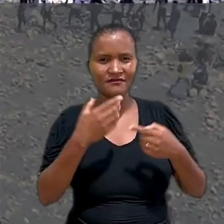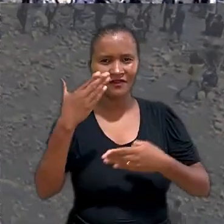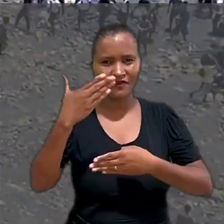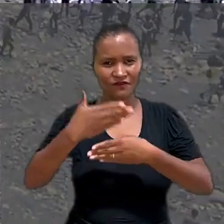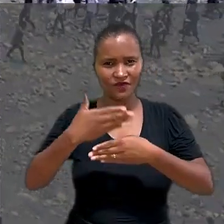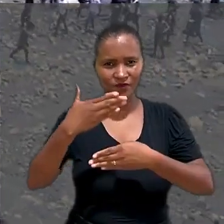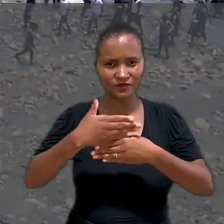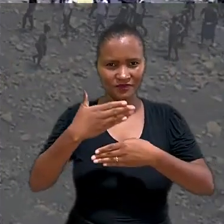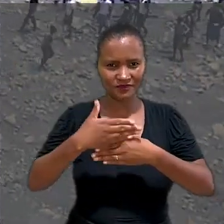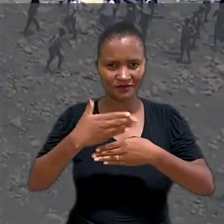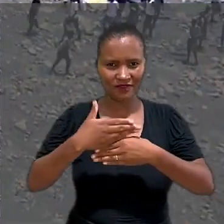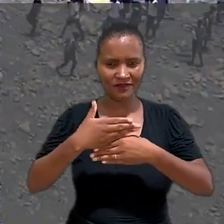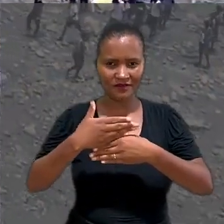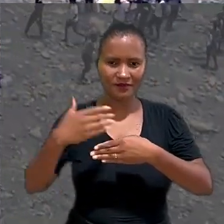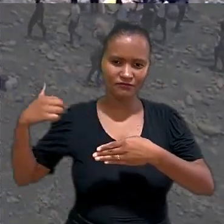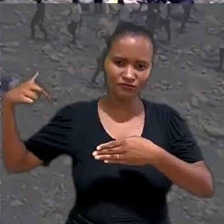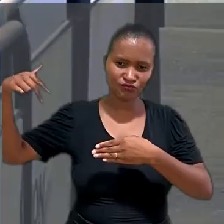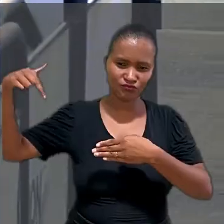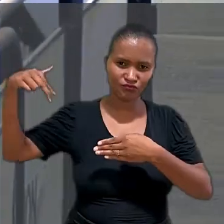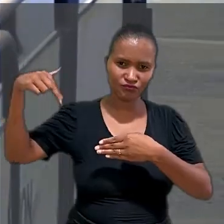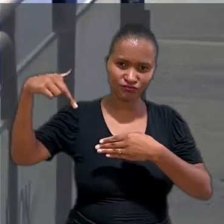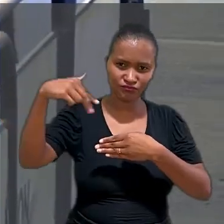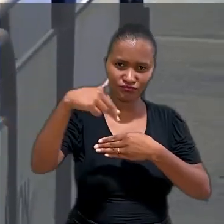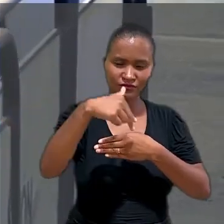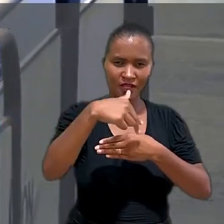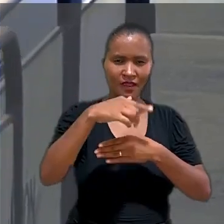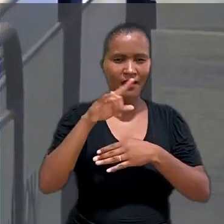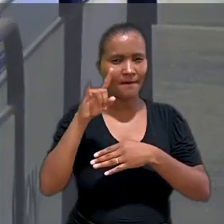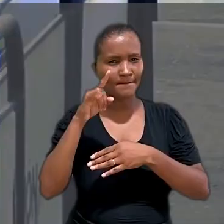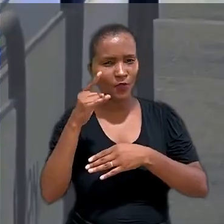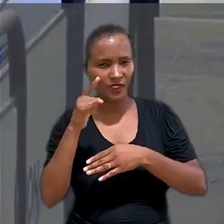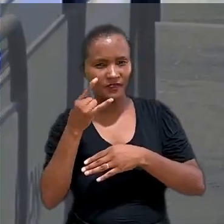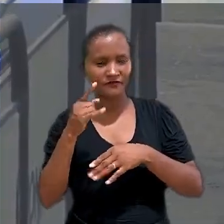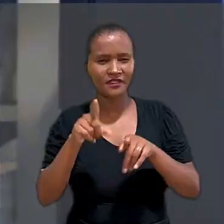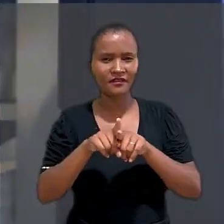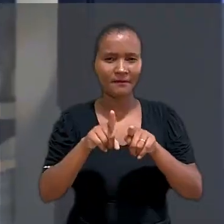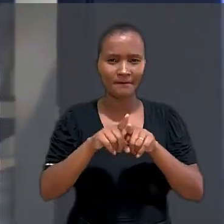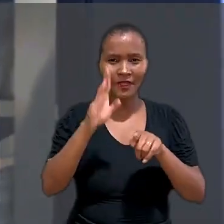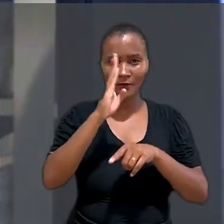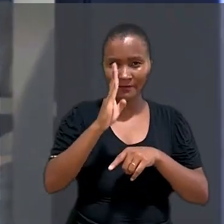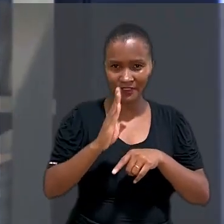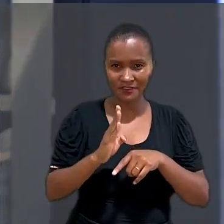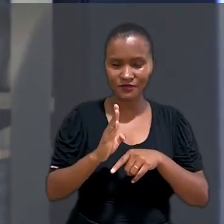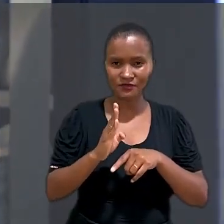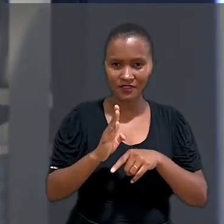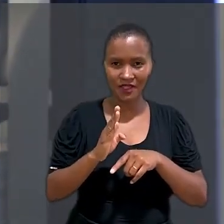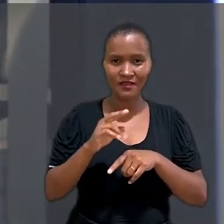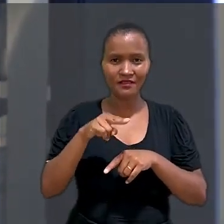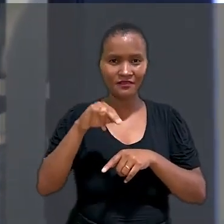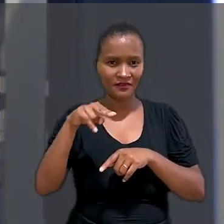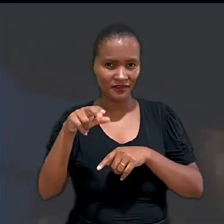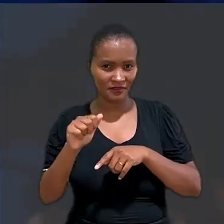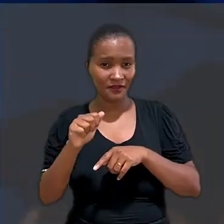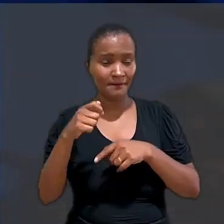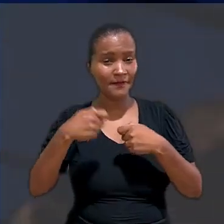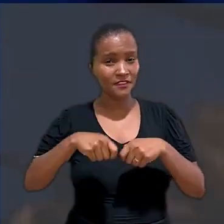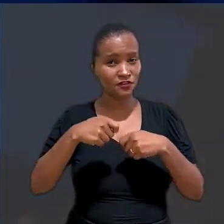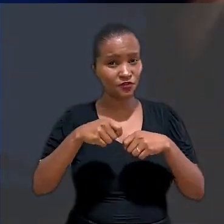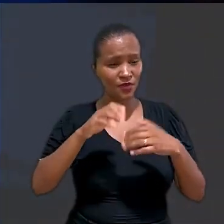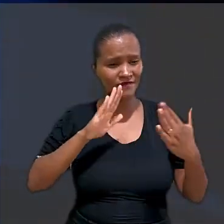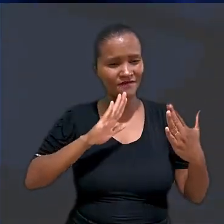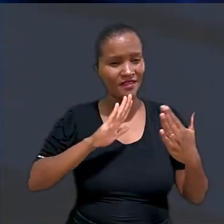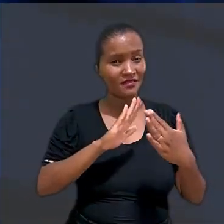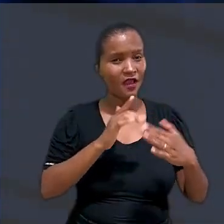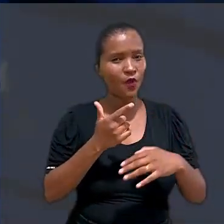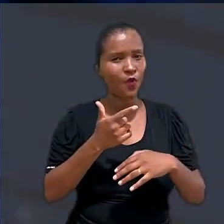dos desafios durante a passagem pela fronteira entre a Bolívia e o Brasil, Nina, como prefere ser chamada, teve de